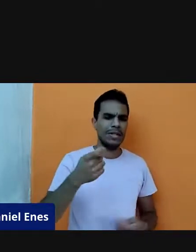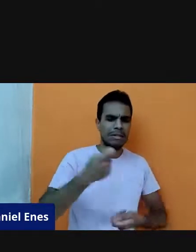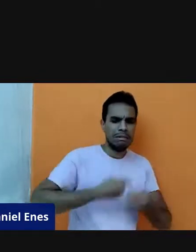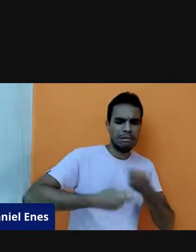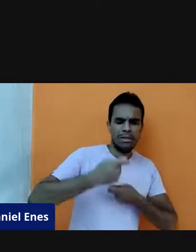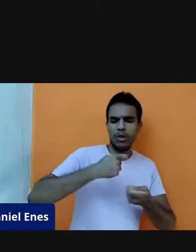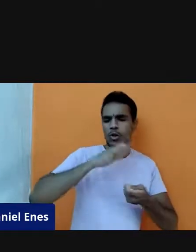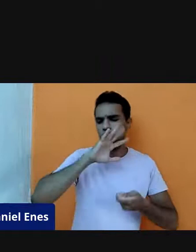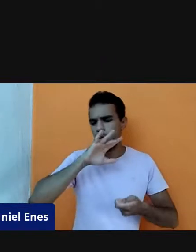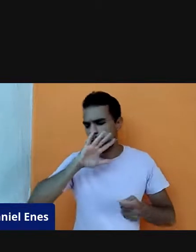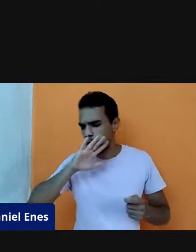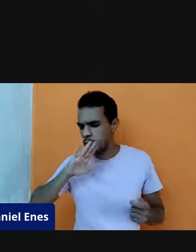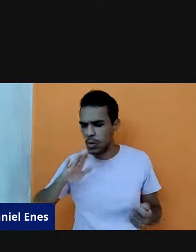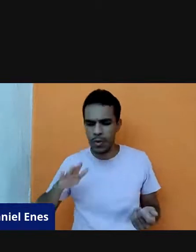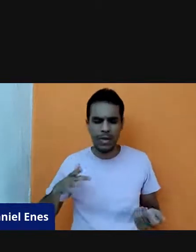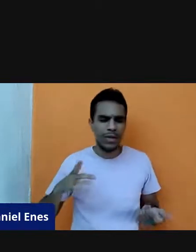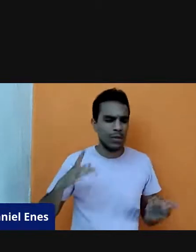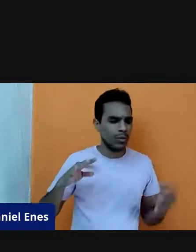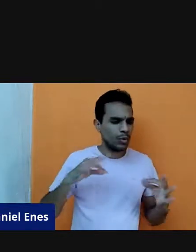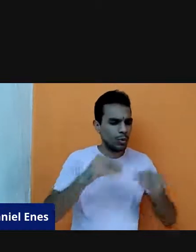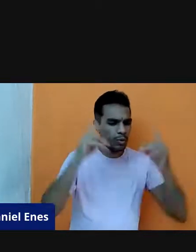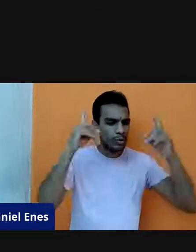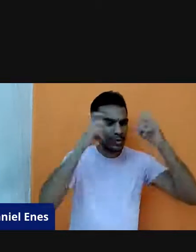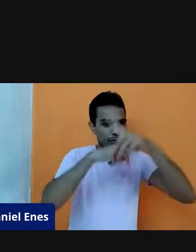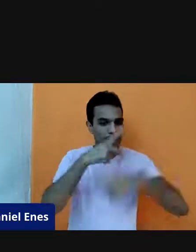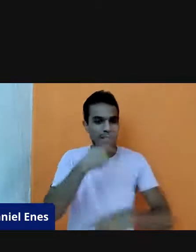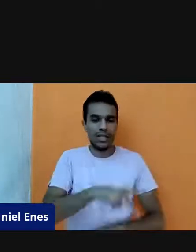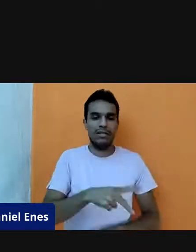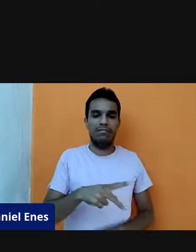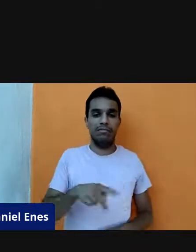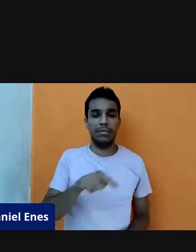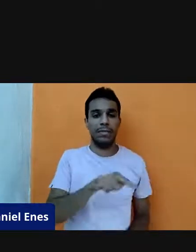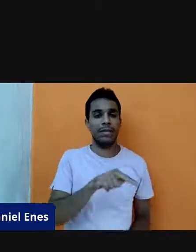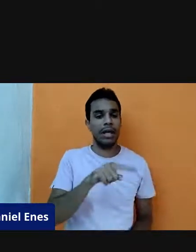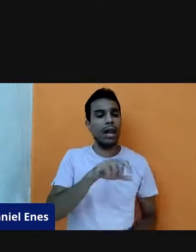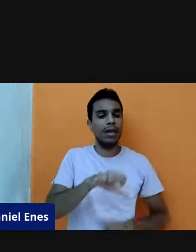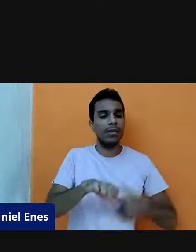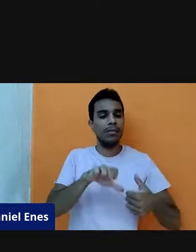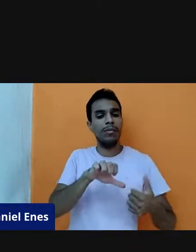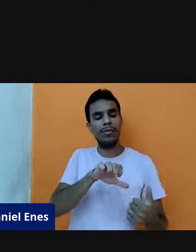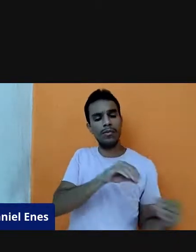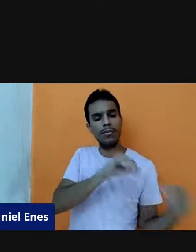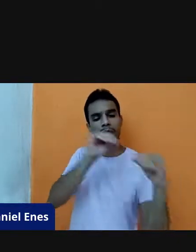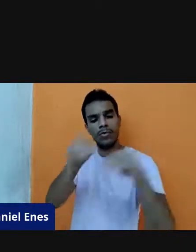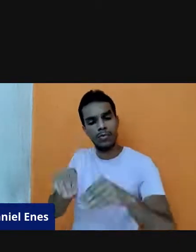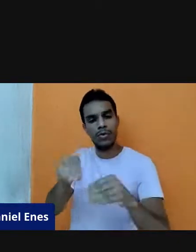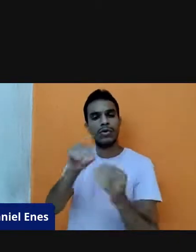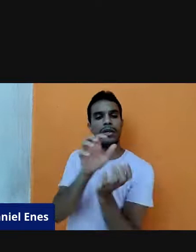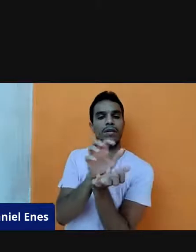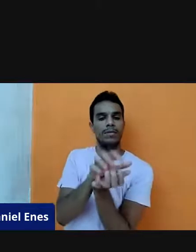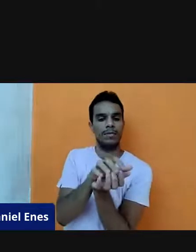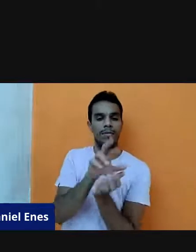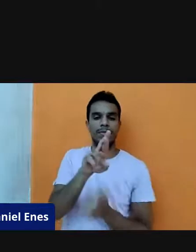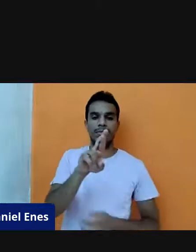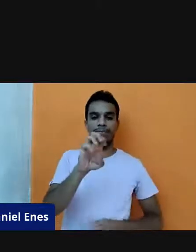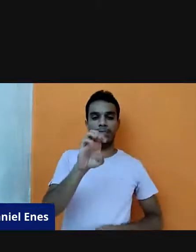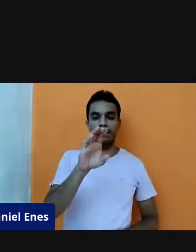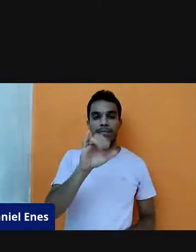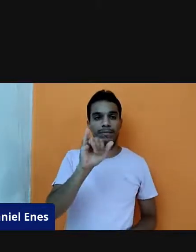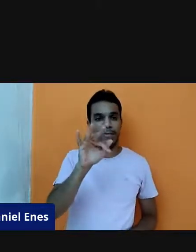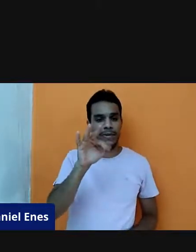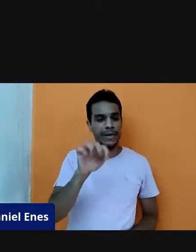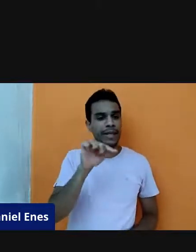muito difícil naquela época para eles, e eles se mudaram em seguida para o Recife, né? E Clarice, inclusive,